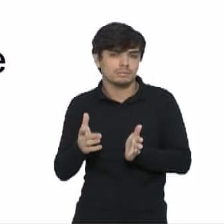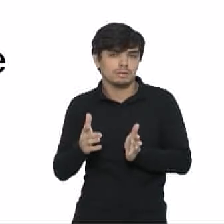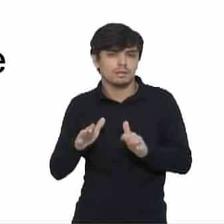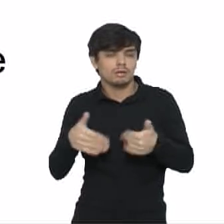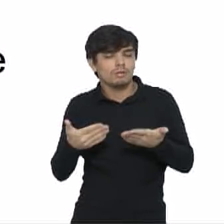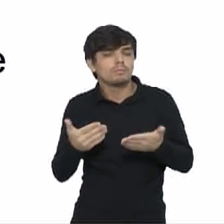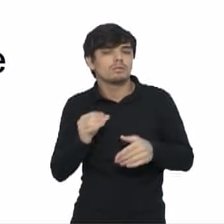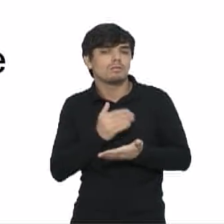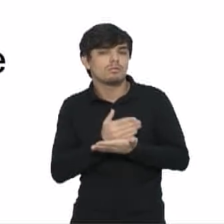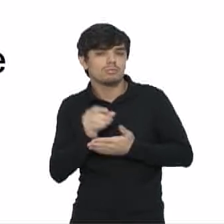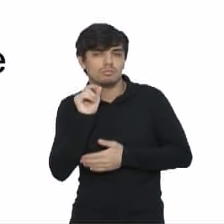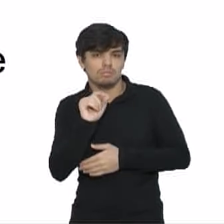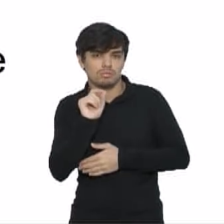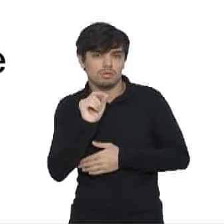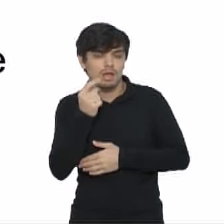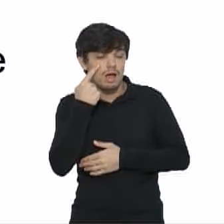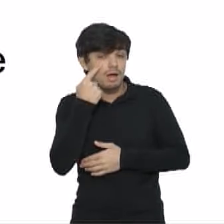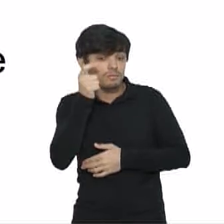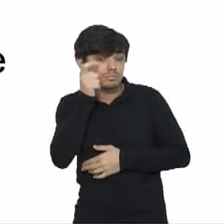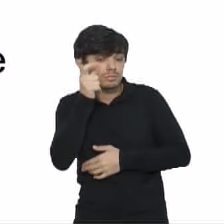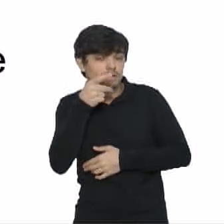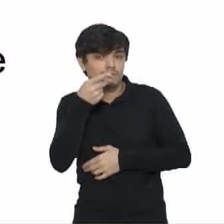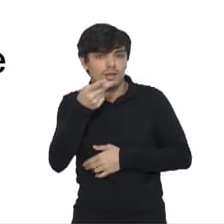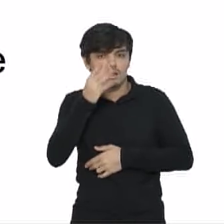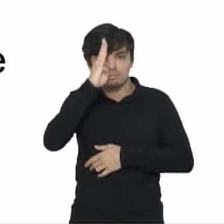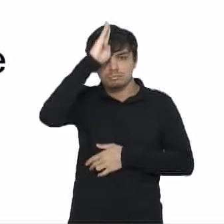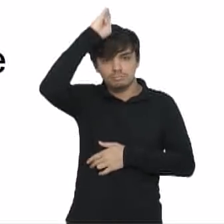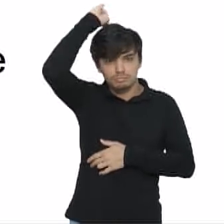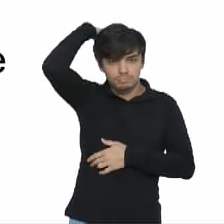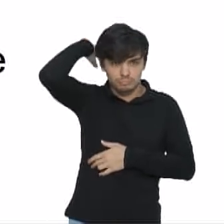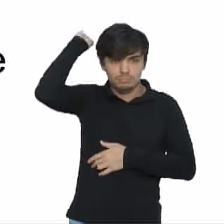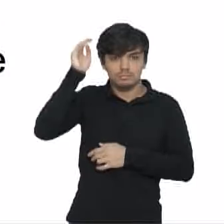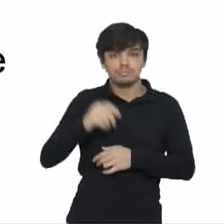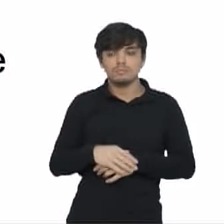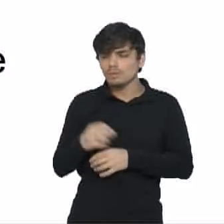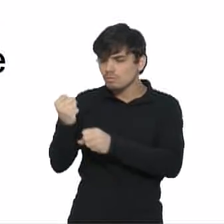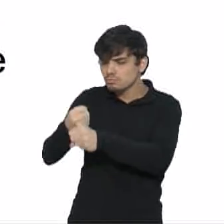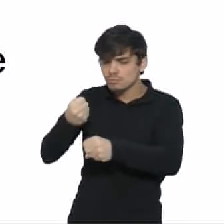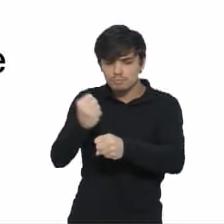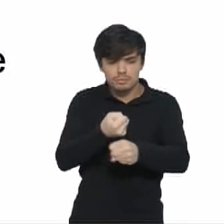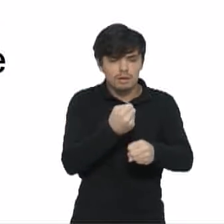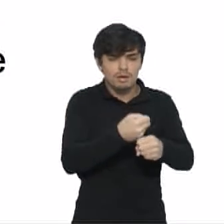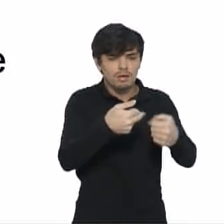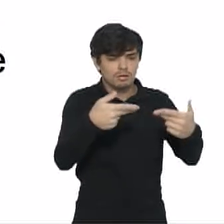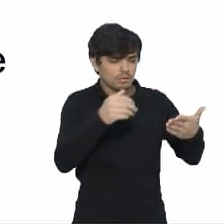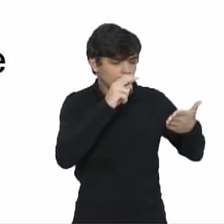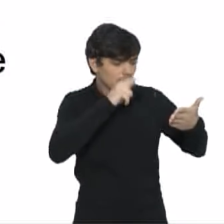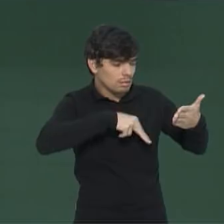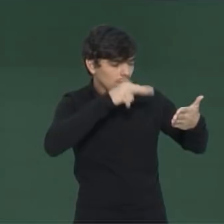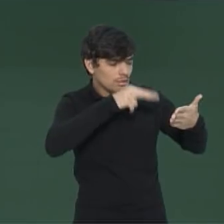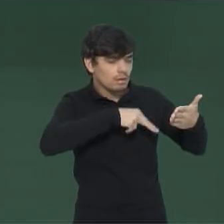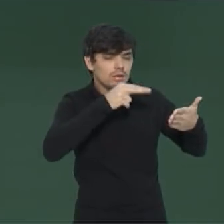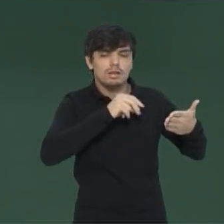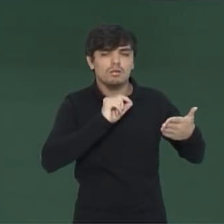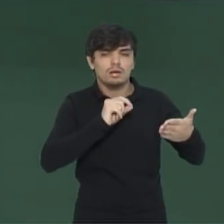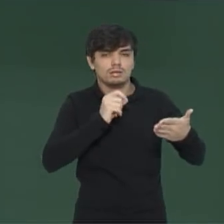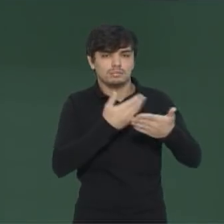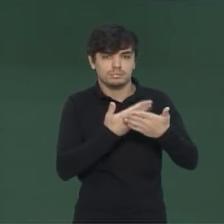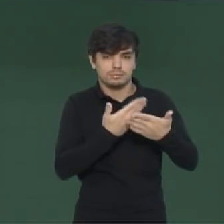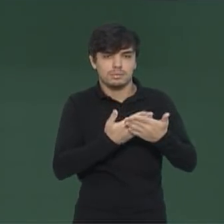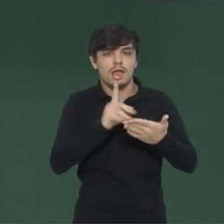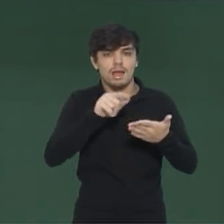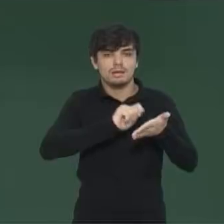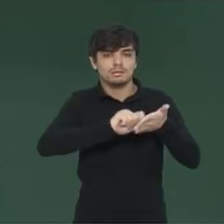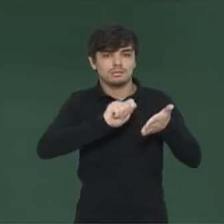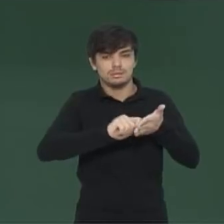também a achar interessante falar o grego. Muitas das obras que os romanos liam e estudavam, elas eram escritas